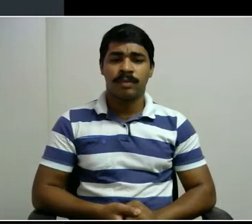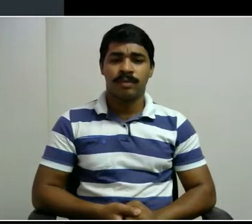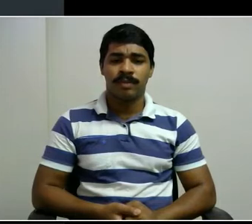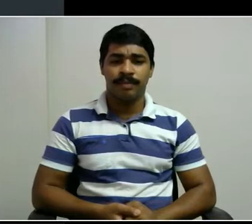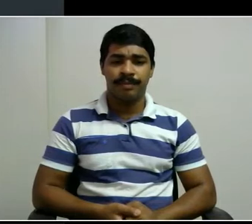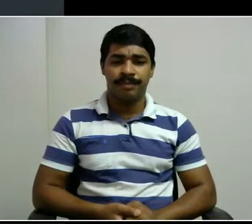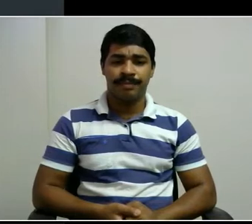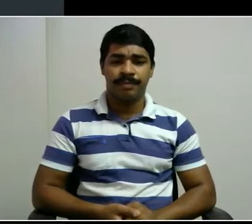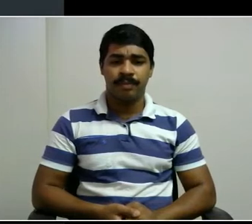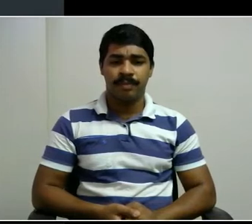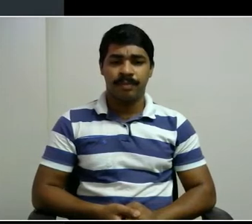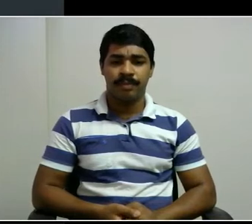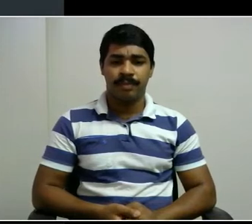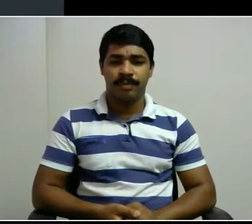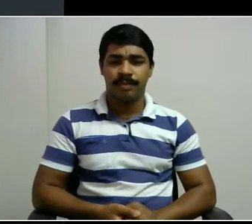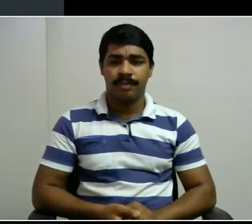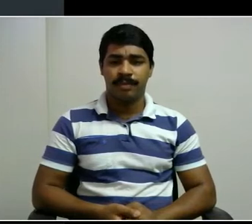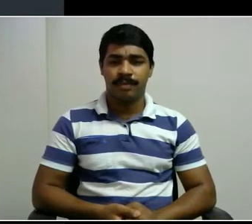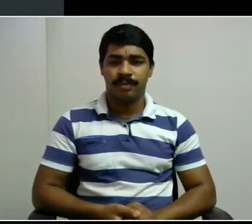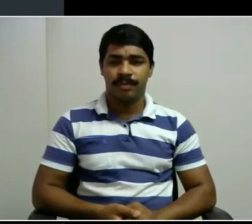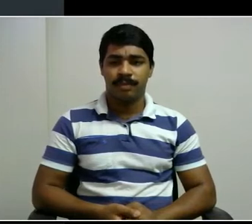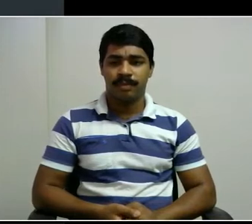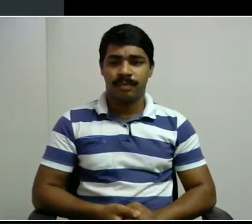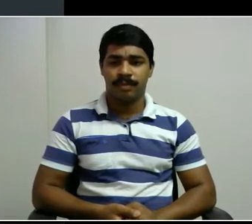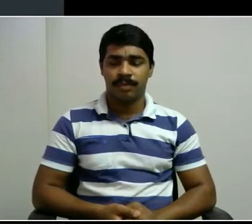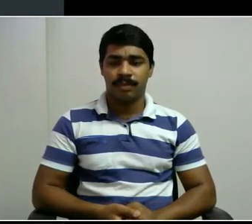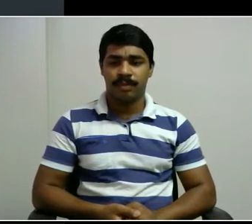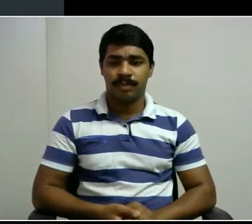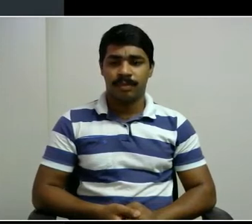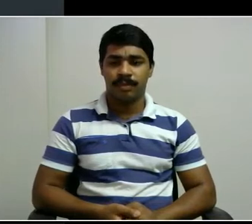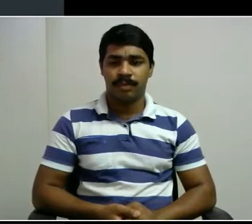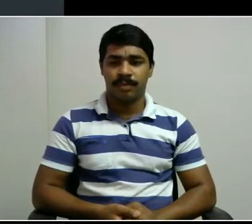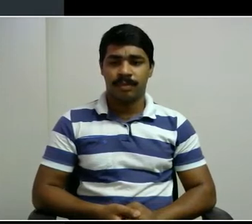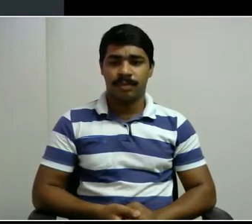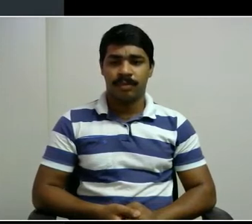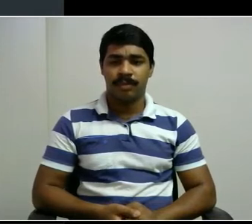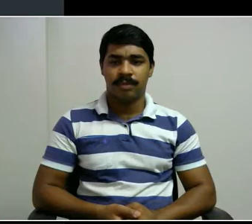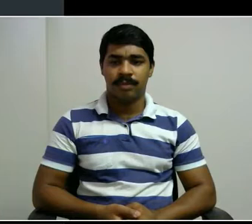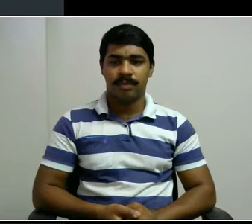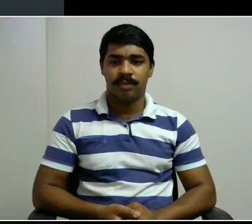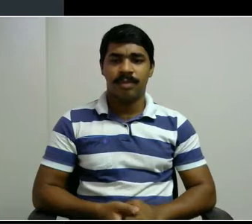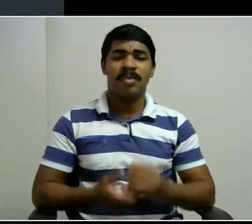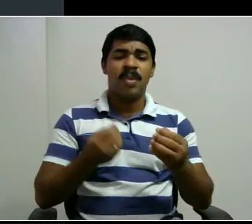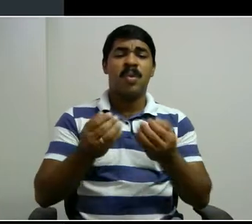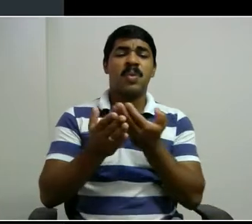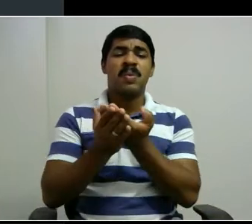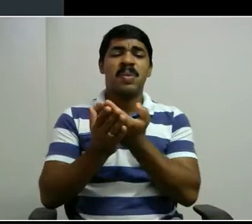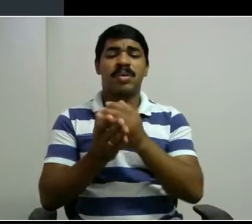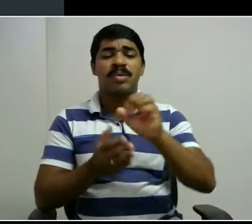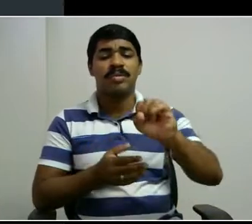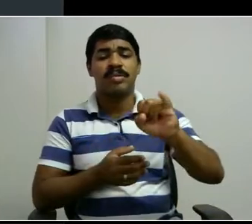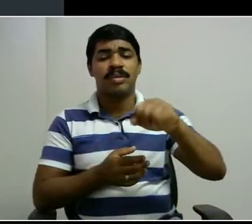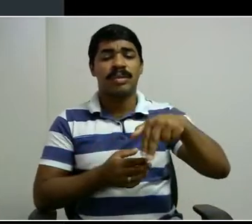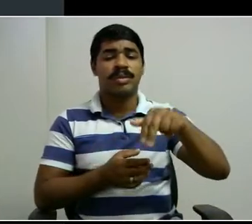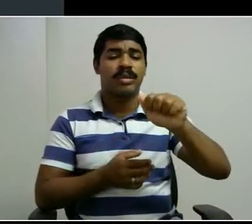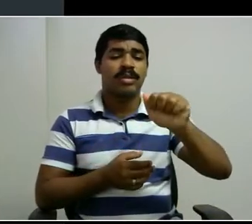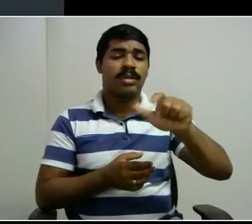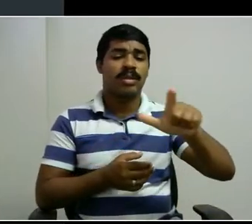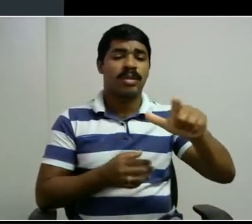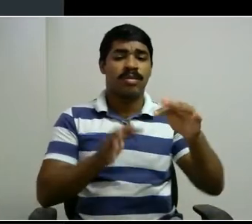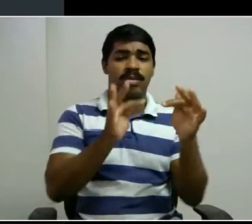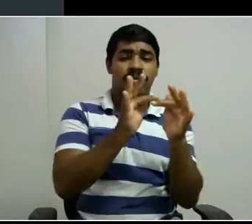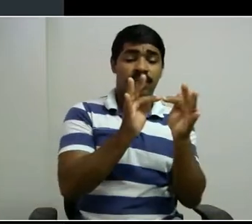Bom, primeiro, né, o que você tem que fazer para fazer o estudo do sinal da função? O primeiro passo é determinar a